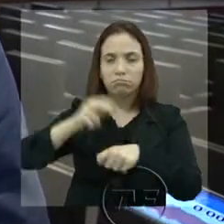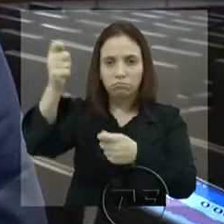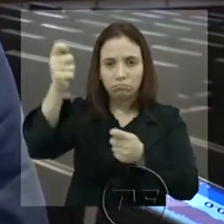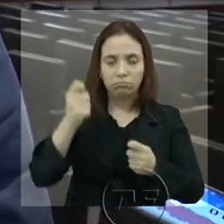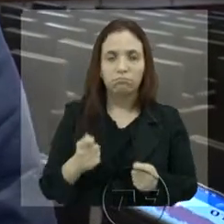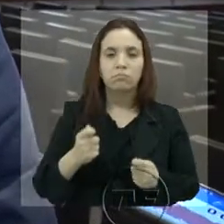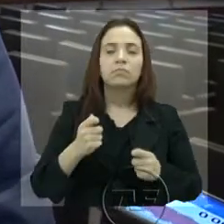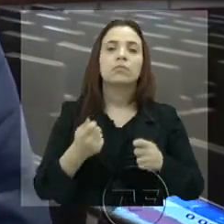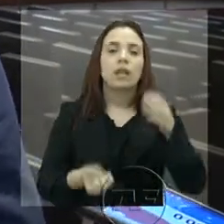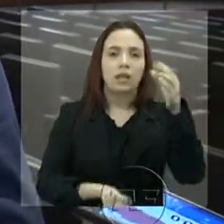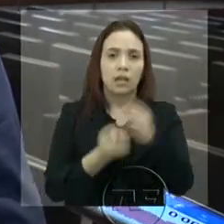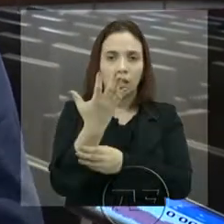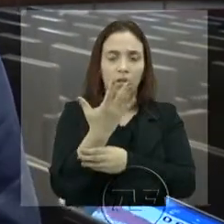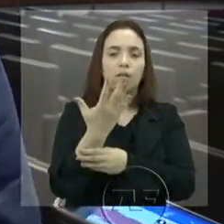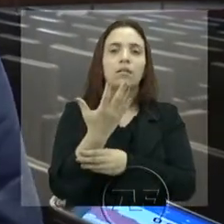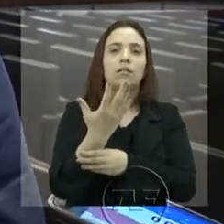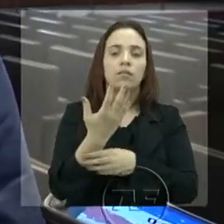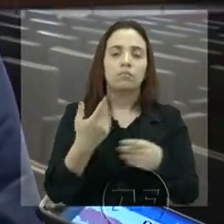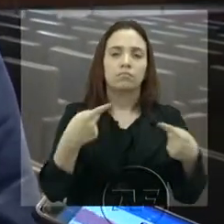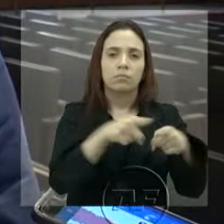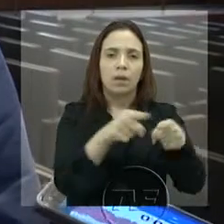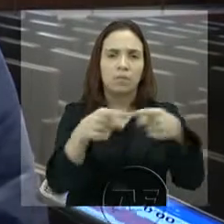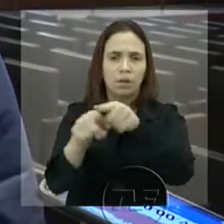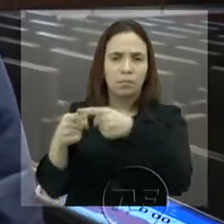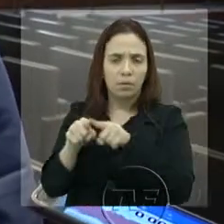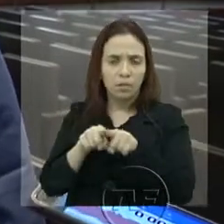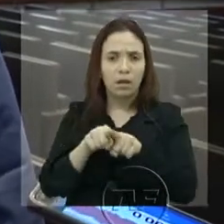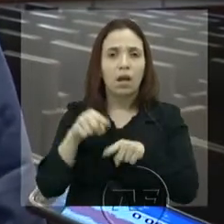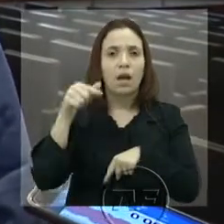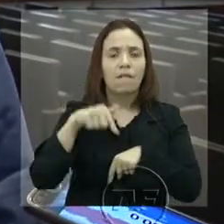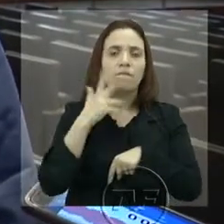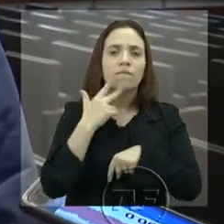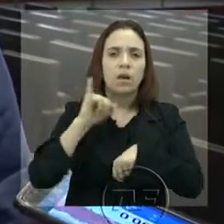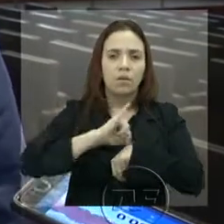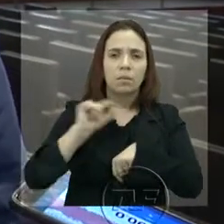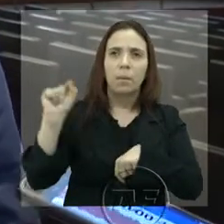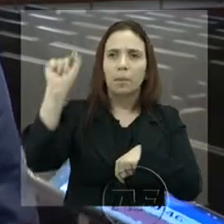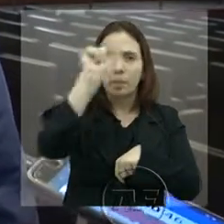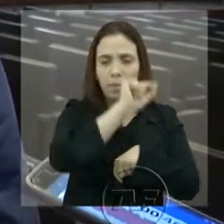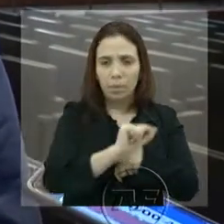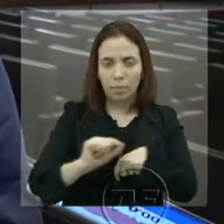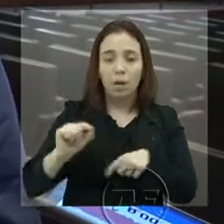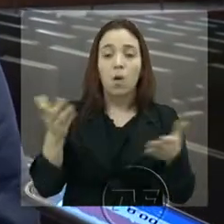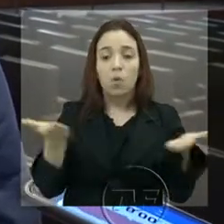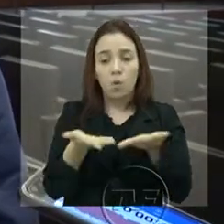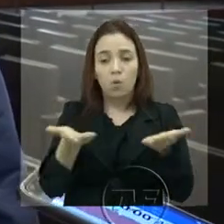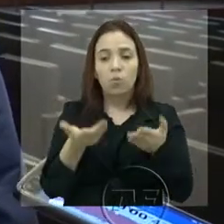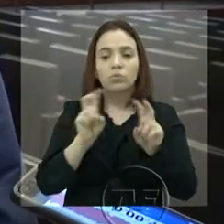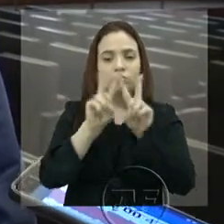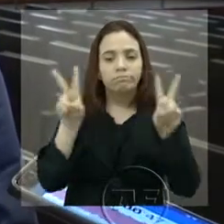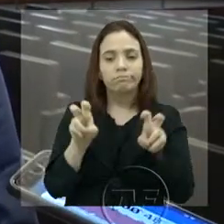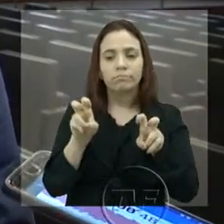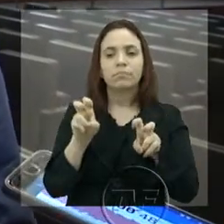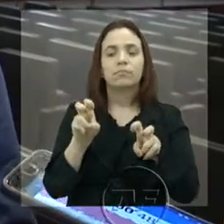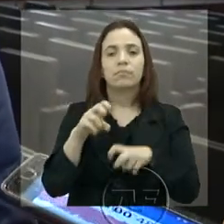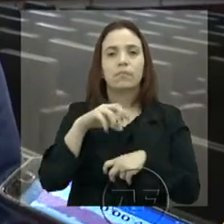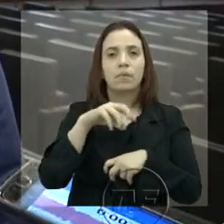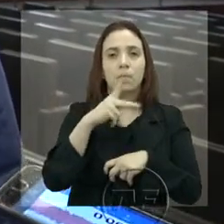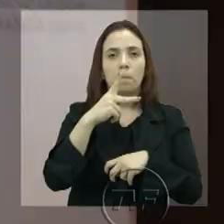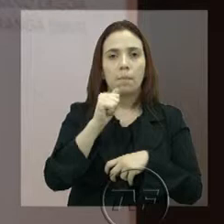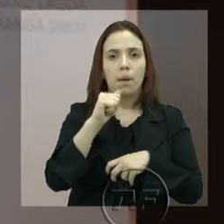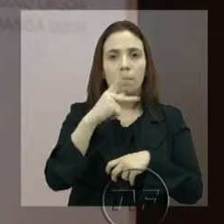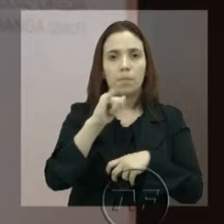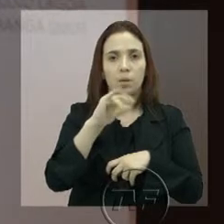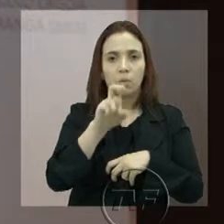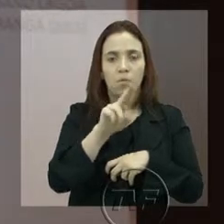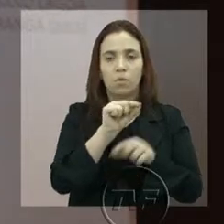operações urbanas consorciadas em várias áreas da cidade. E esta audiência pública de hoje discutirá a operação urbana consorciada Papicu